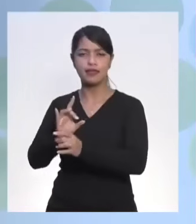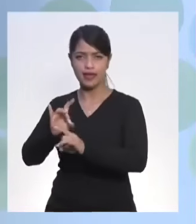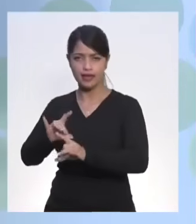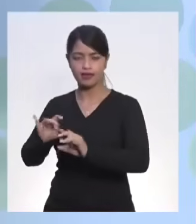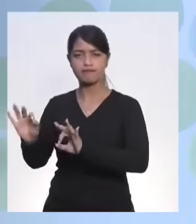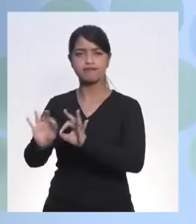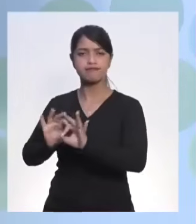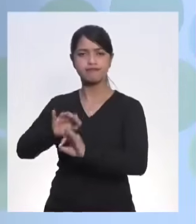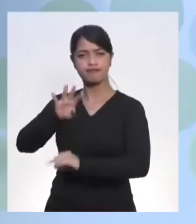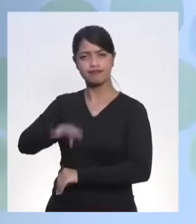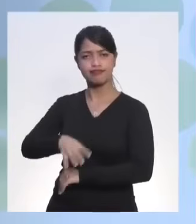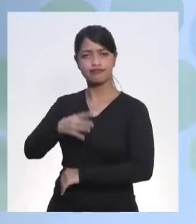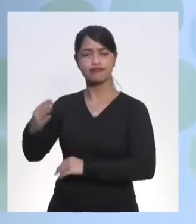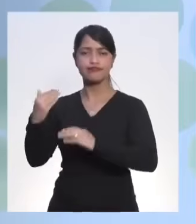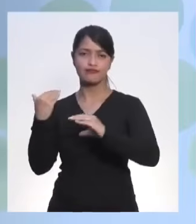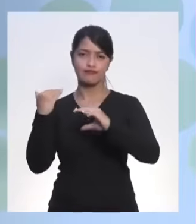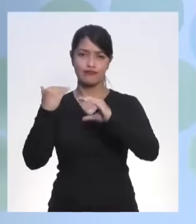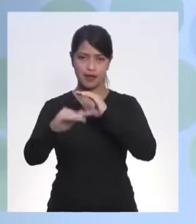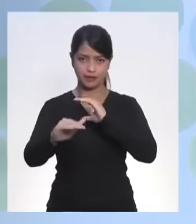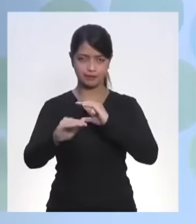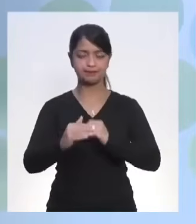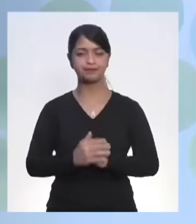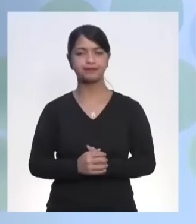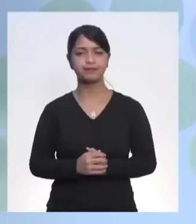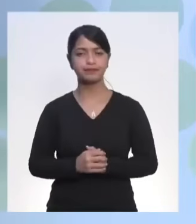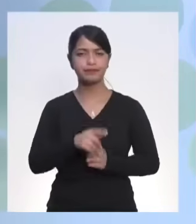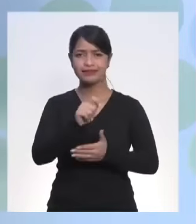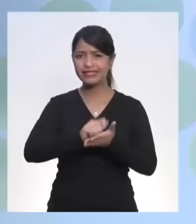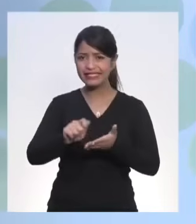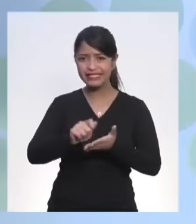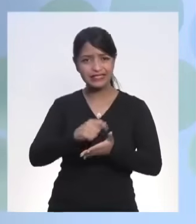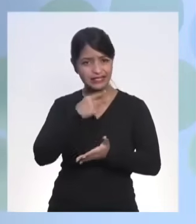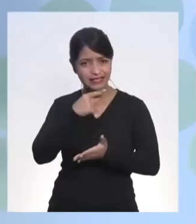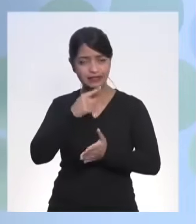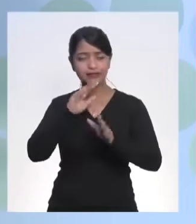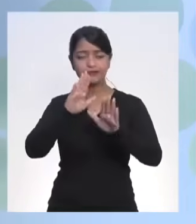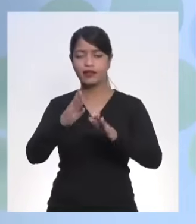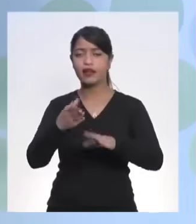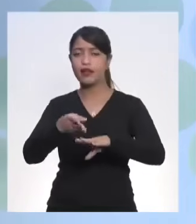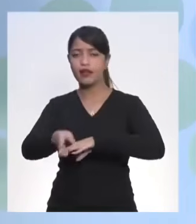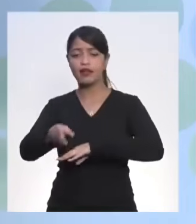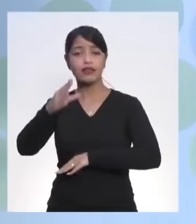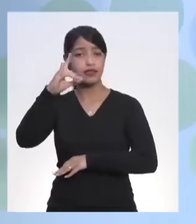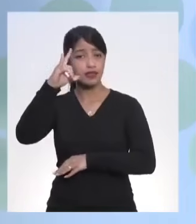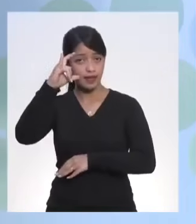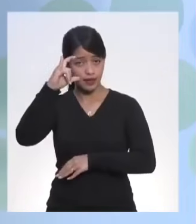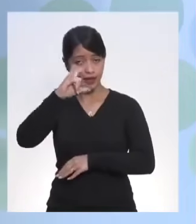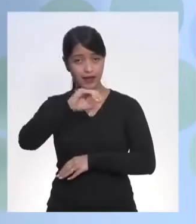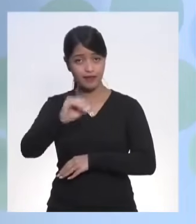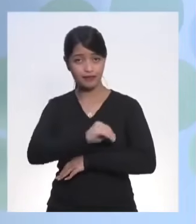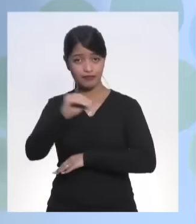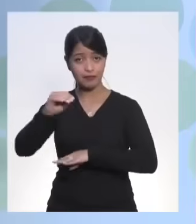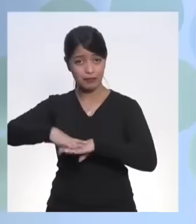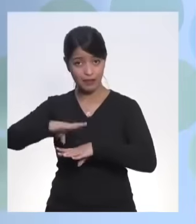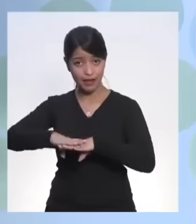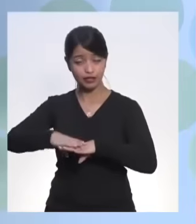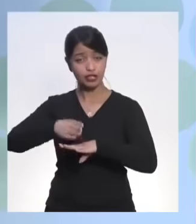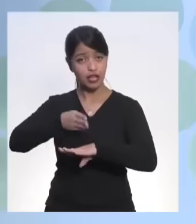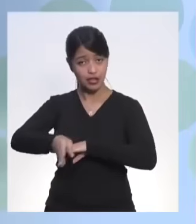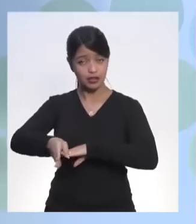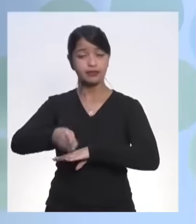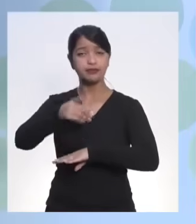planilha. Caso você não conseguiu anotar e etc., vai lá na página do Instagram, claro, mande a sua dúvida, o seu direct,